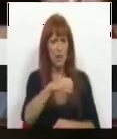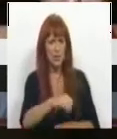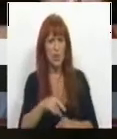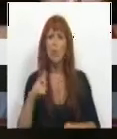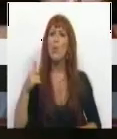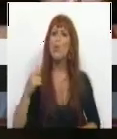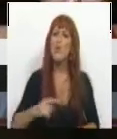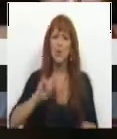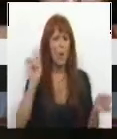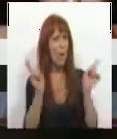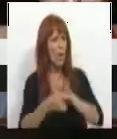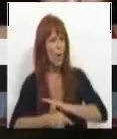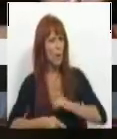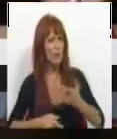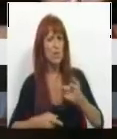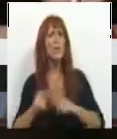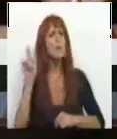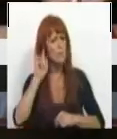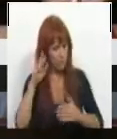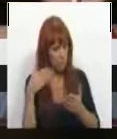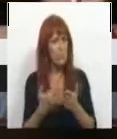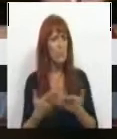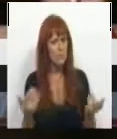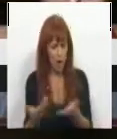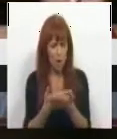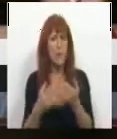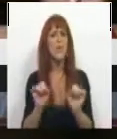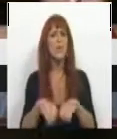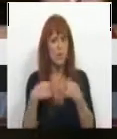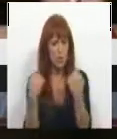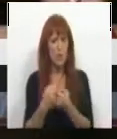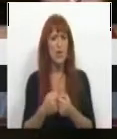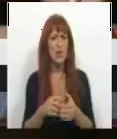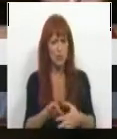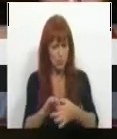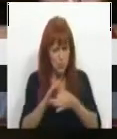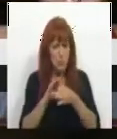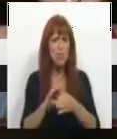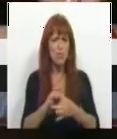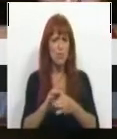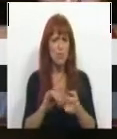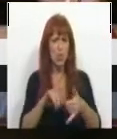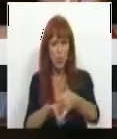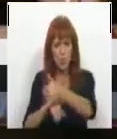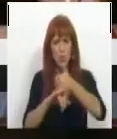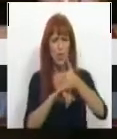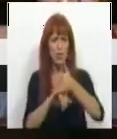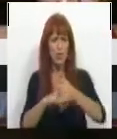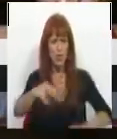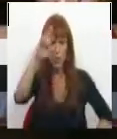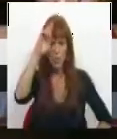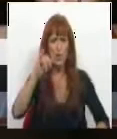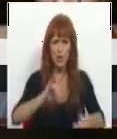O Bloco de Esquerda, pelo contrário, valoriza a economia social, o cooperativismo, o associativismo, o